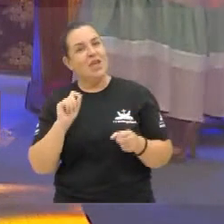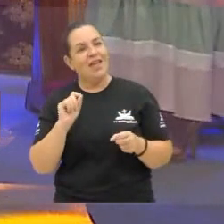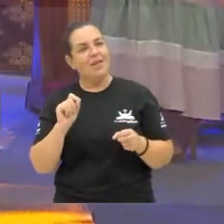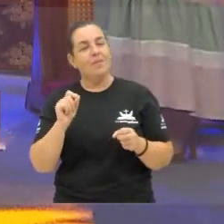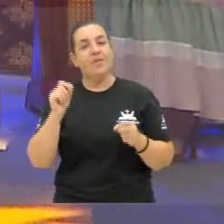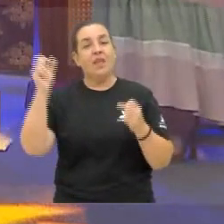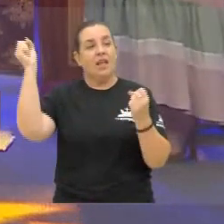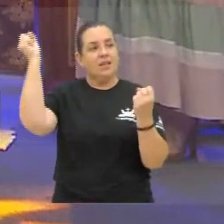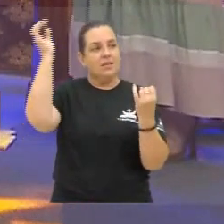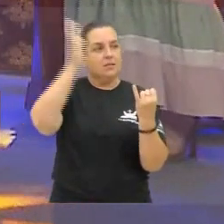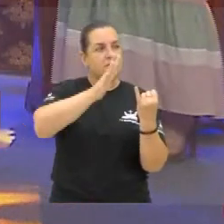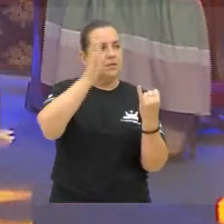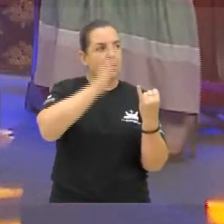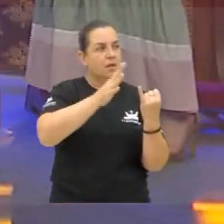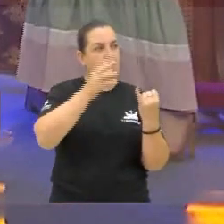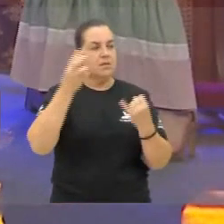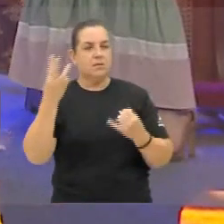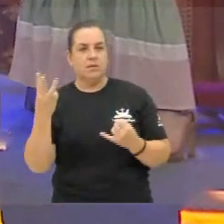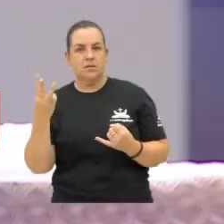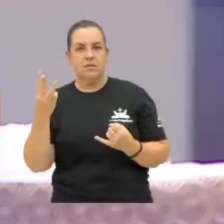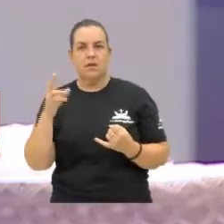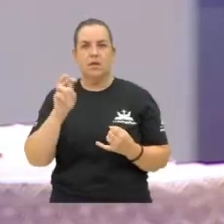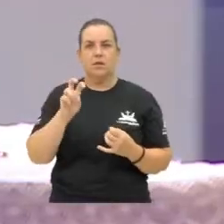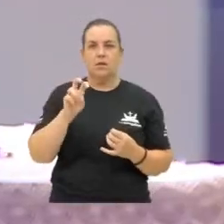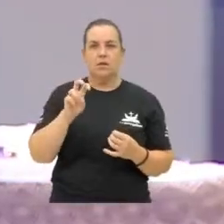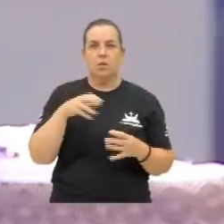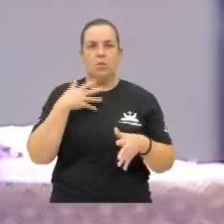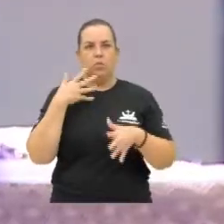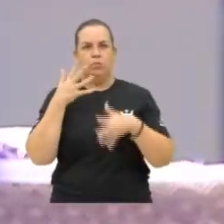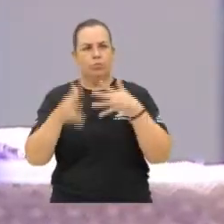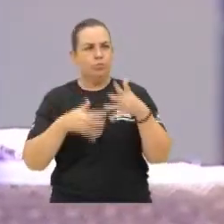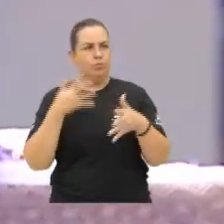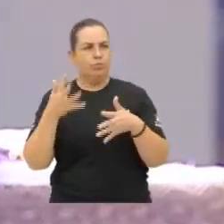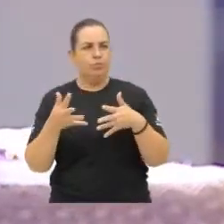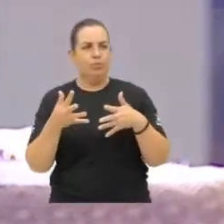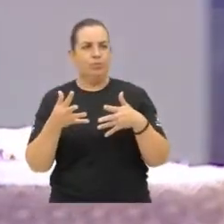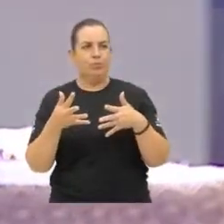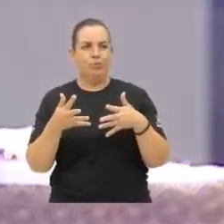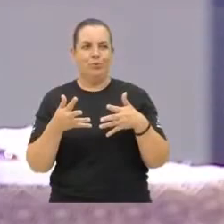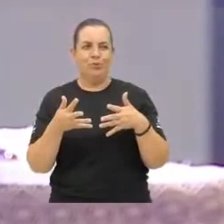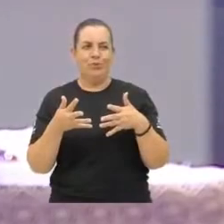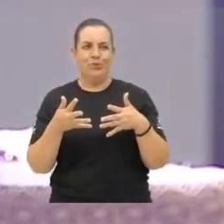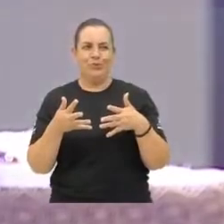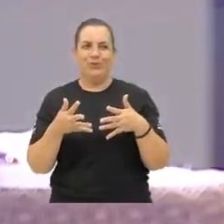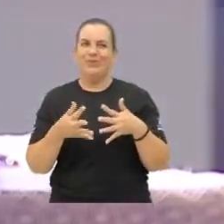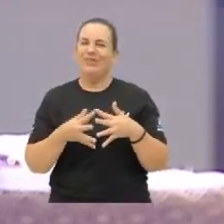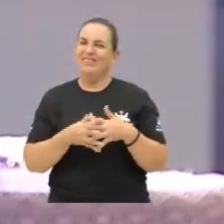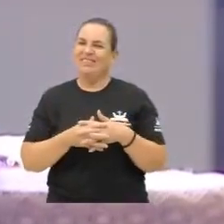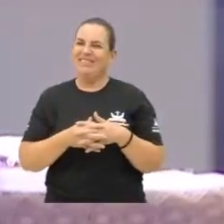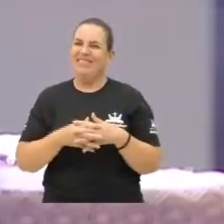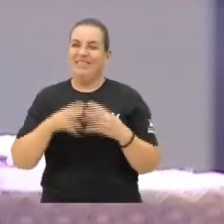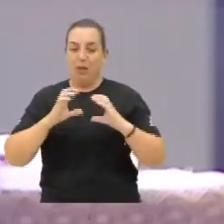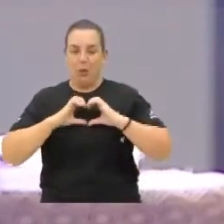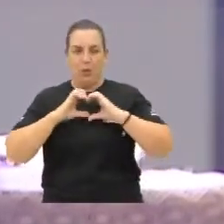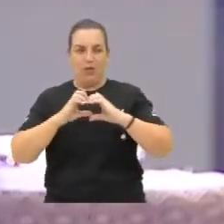Isaías 35, dizei àqueles que têm o coração